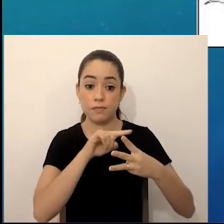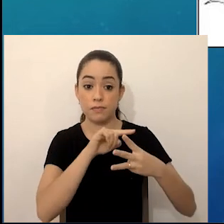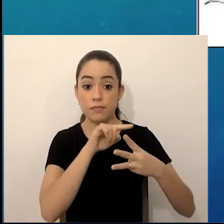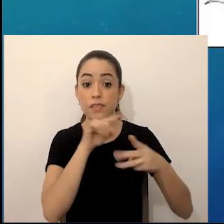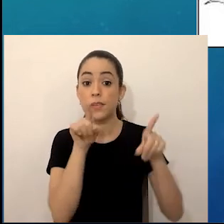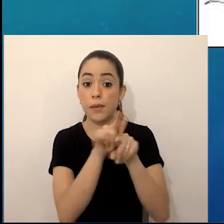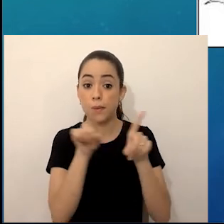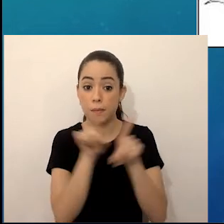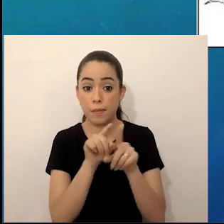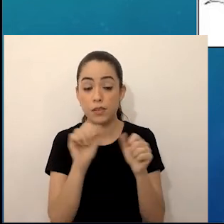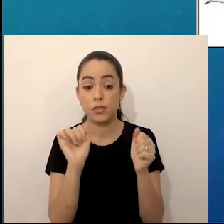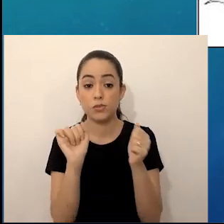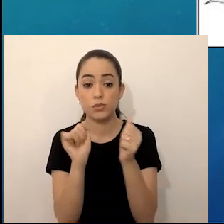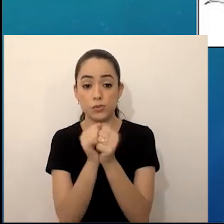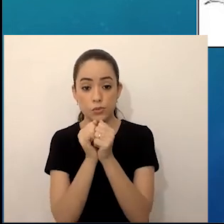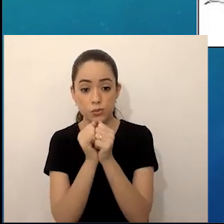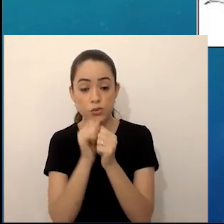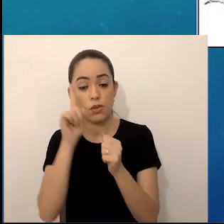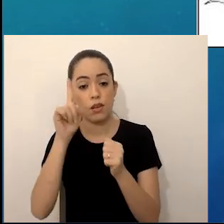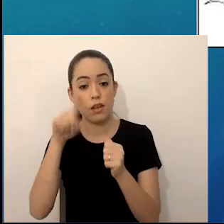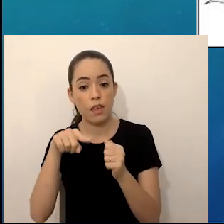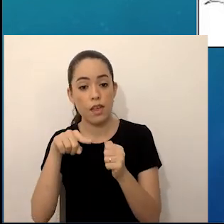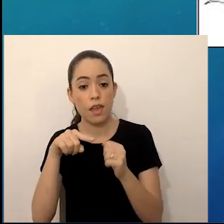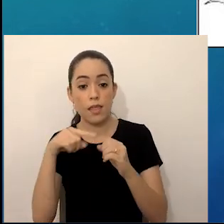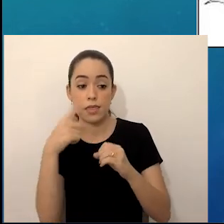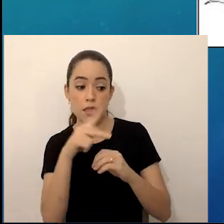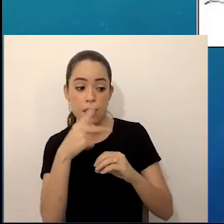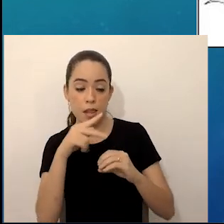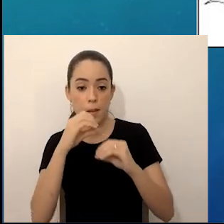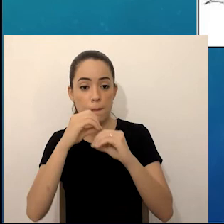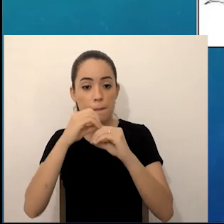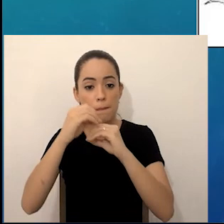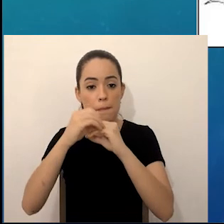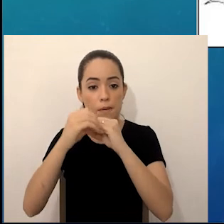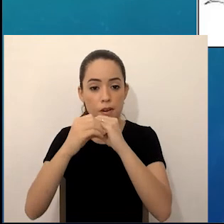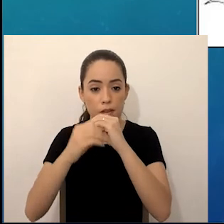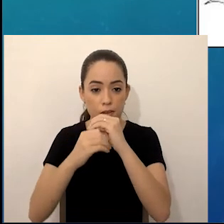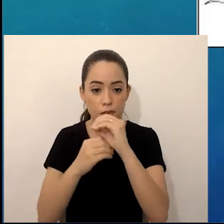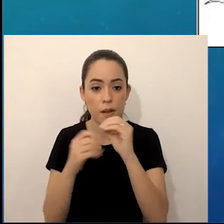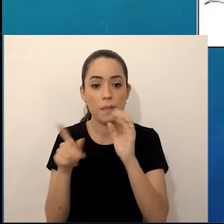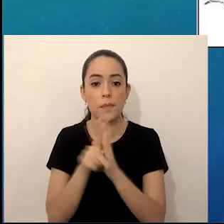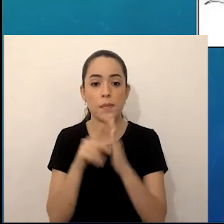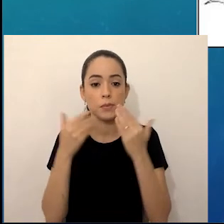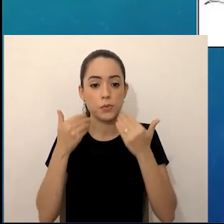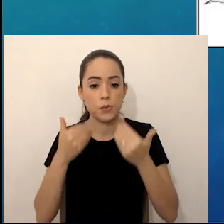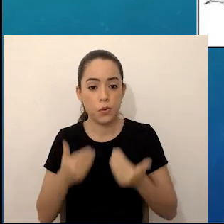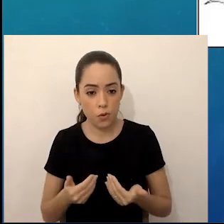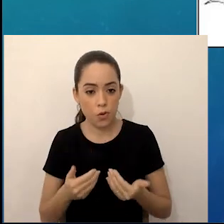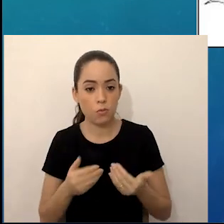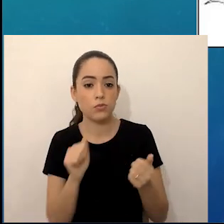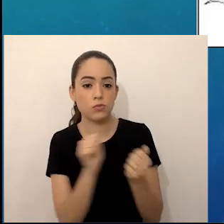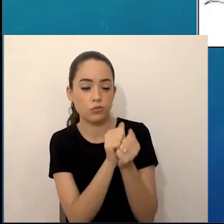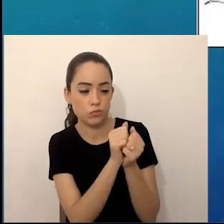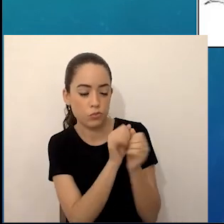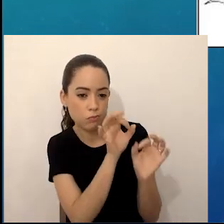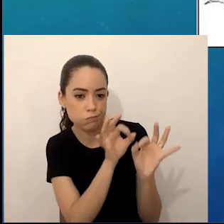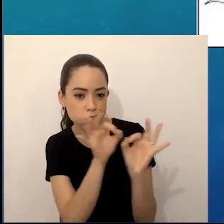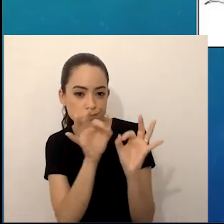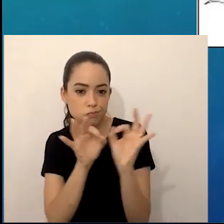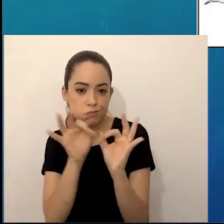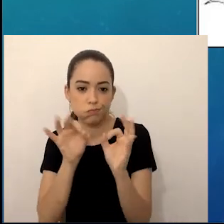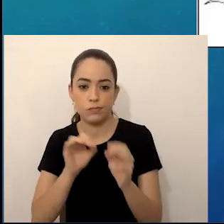junto com a configuração da base molecular do plano corporal.